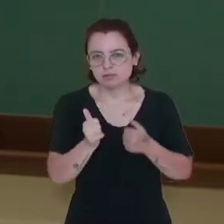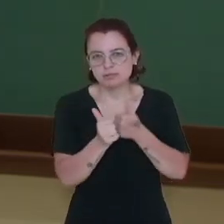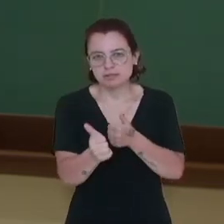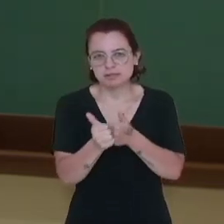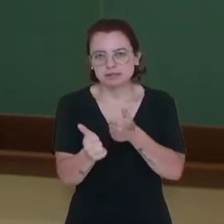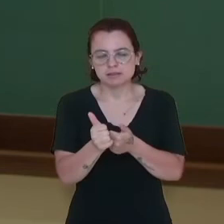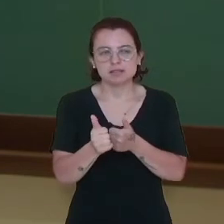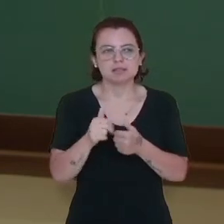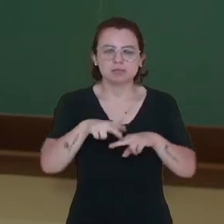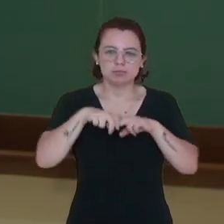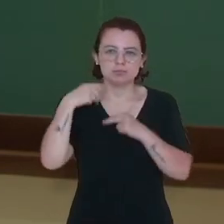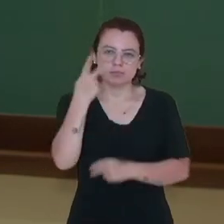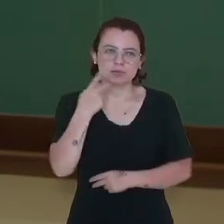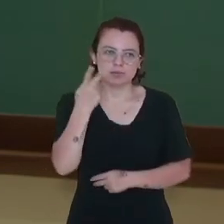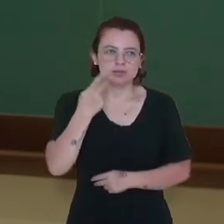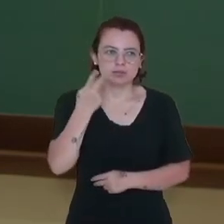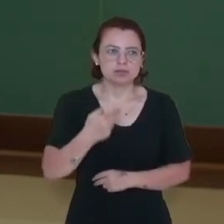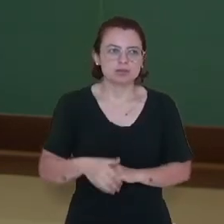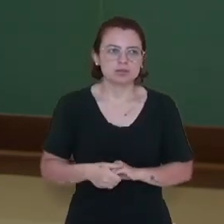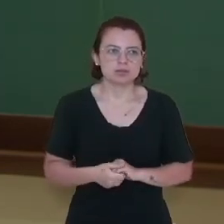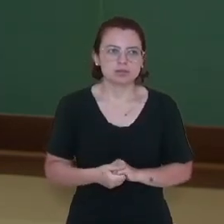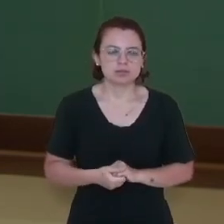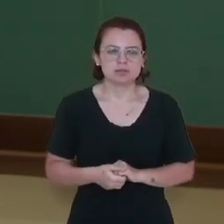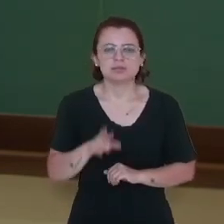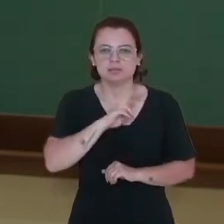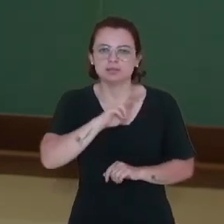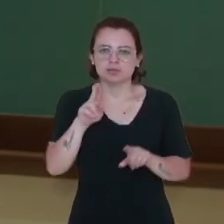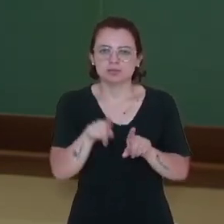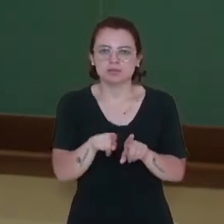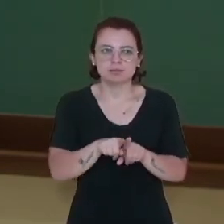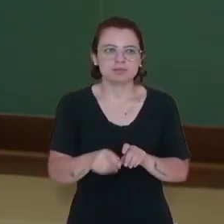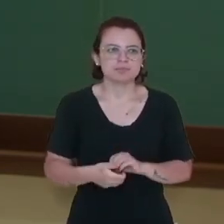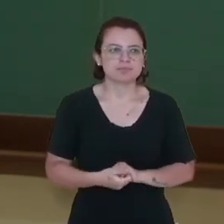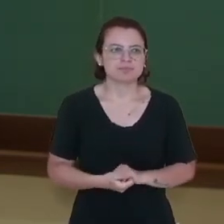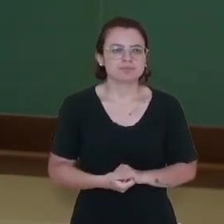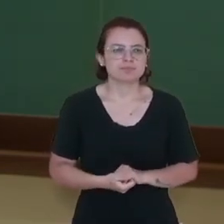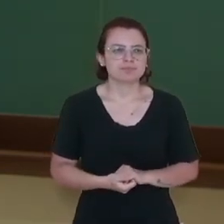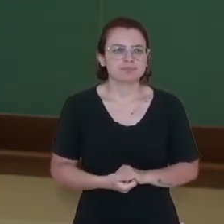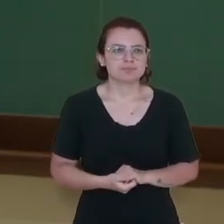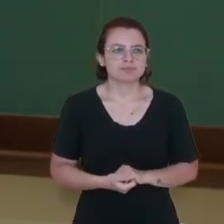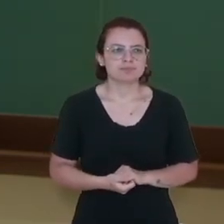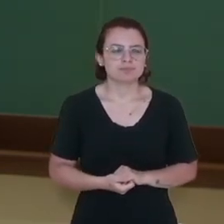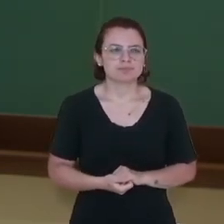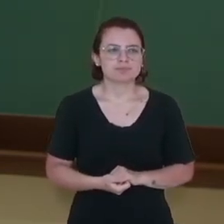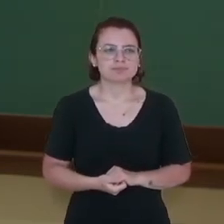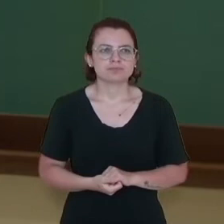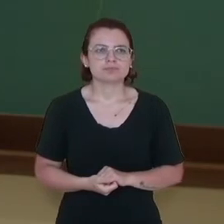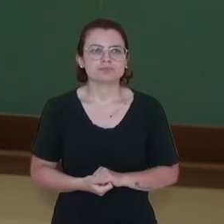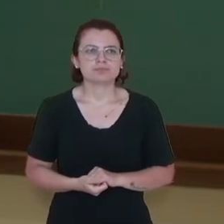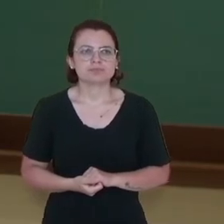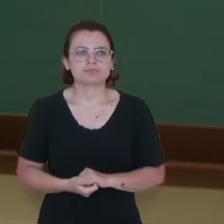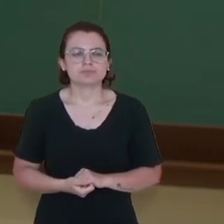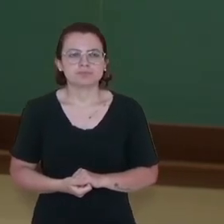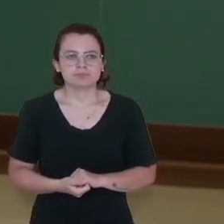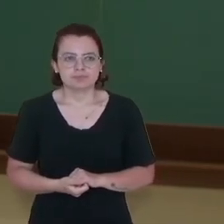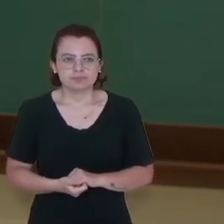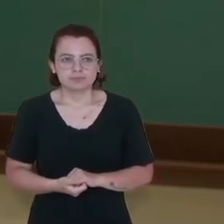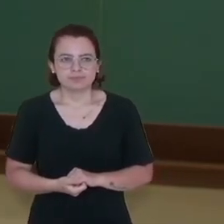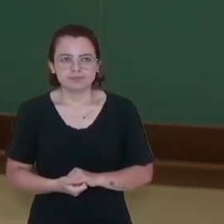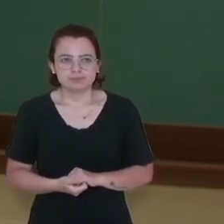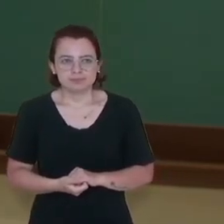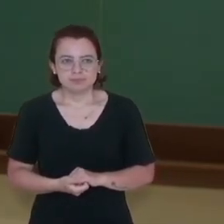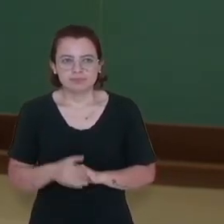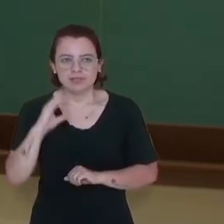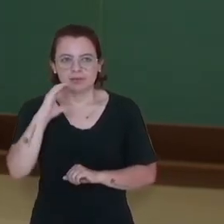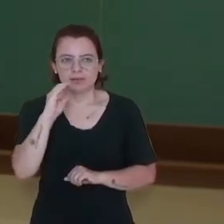questões políticas e também até mesmo religiosas, tá bom? Mais ainda do que antes. Muito bem, então a capital Cabul, né,